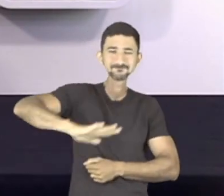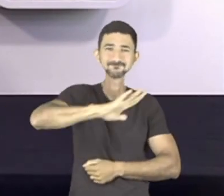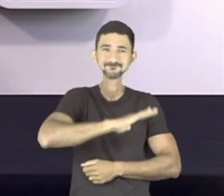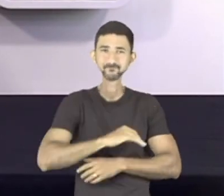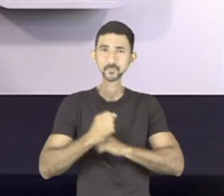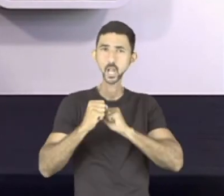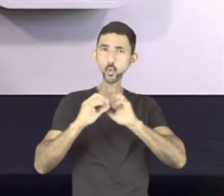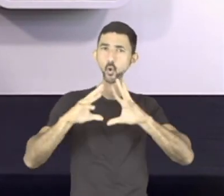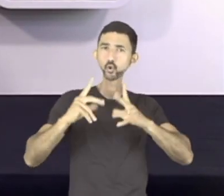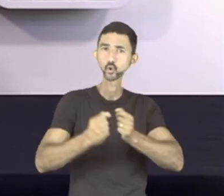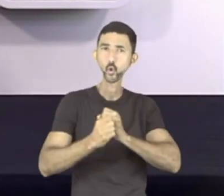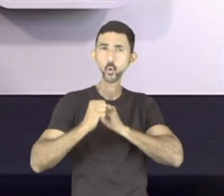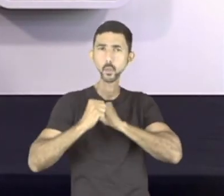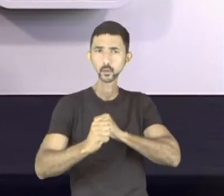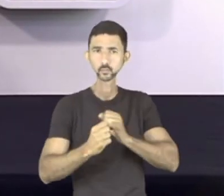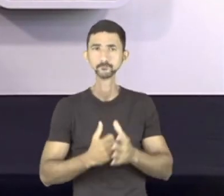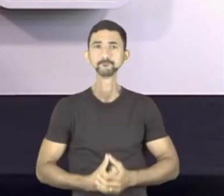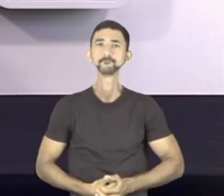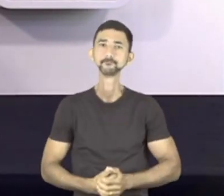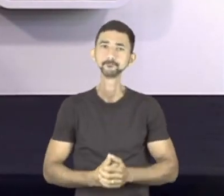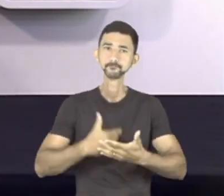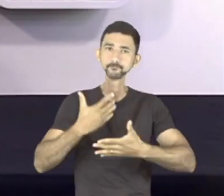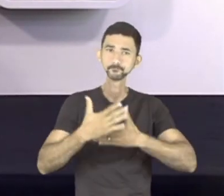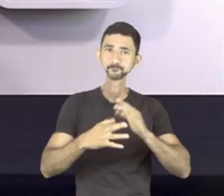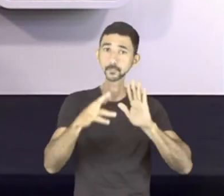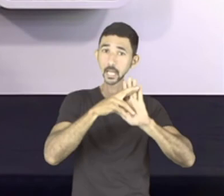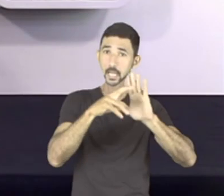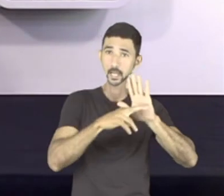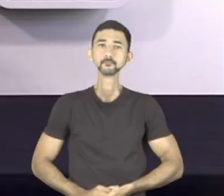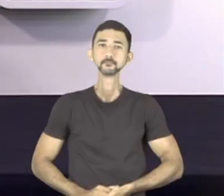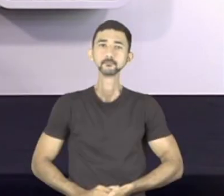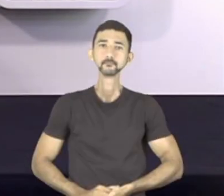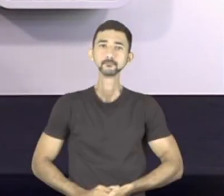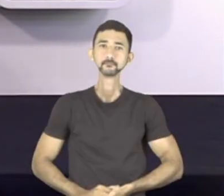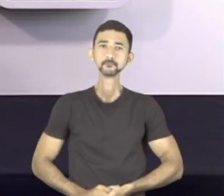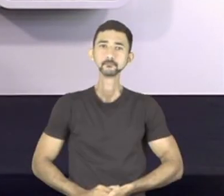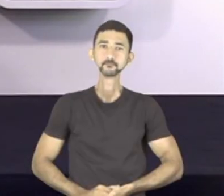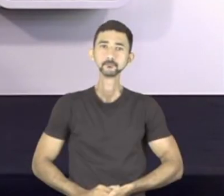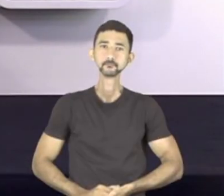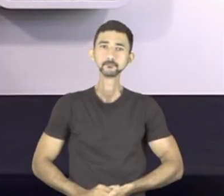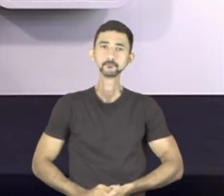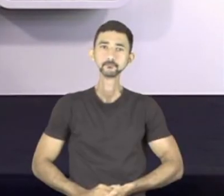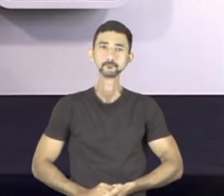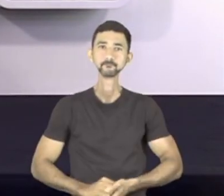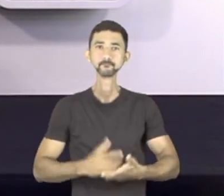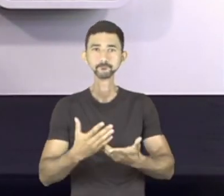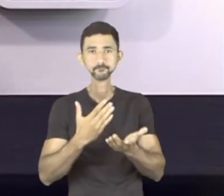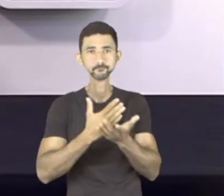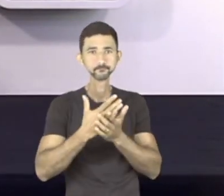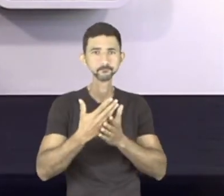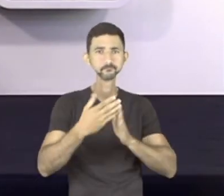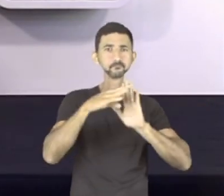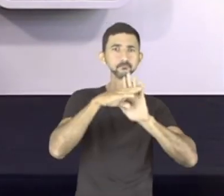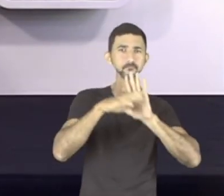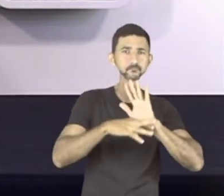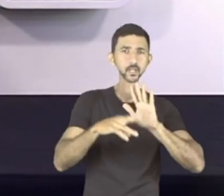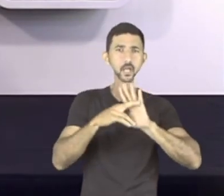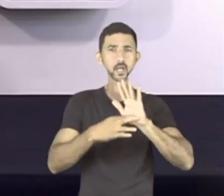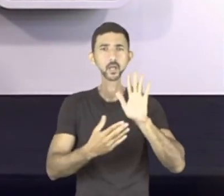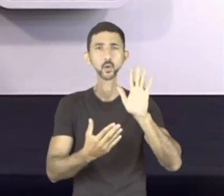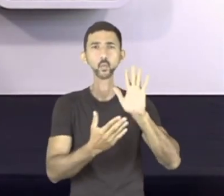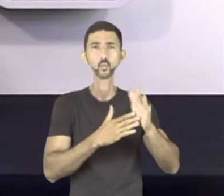as lutas em si vão ter aí essas suas regras de conduta. Então, falei um pouco sobre os princípios, um pouco